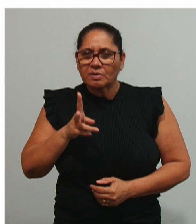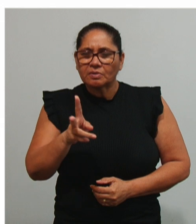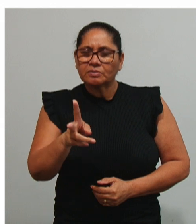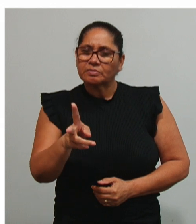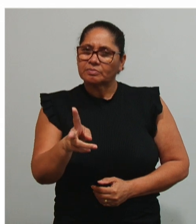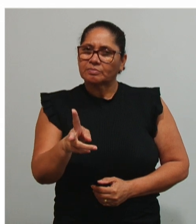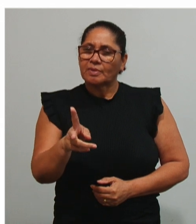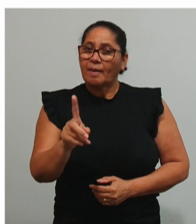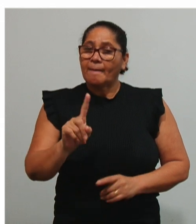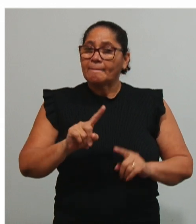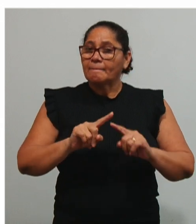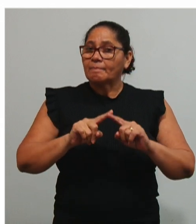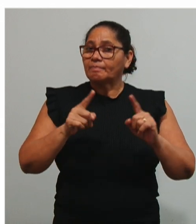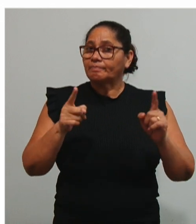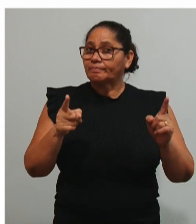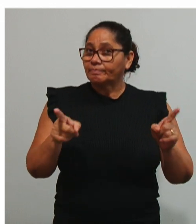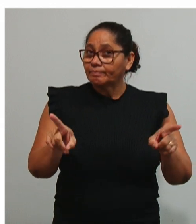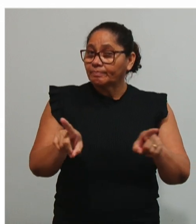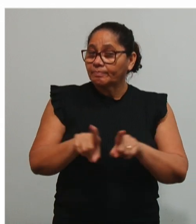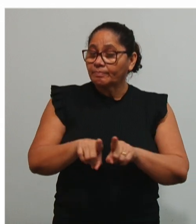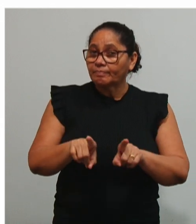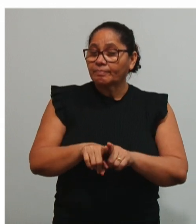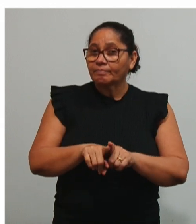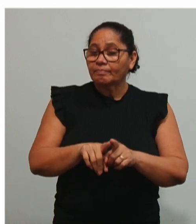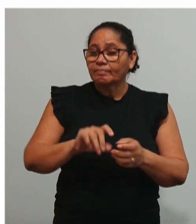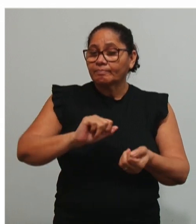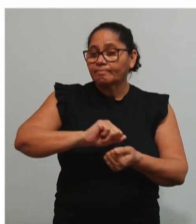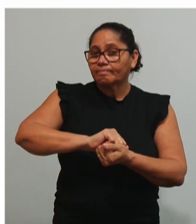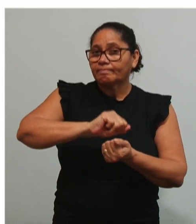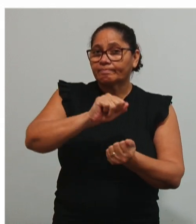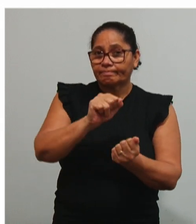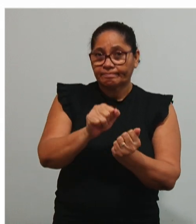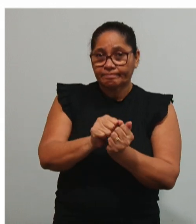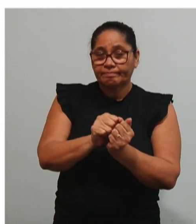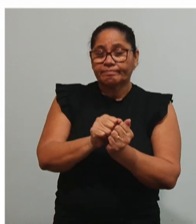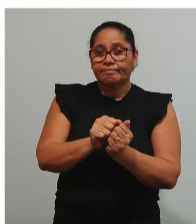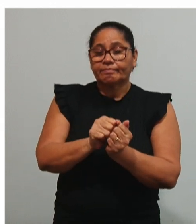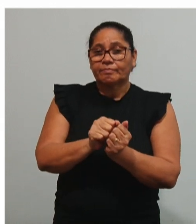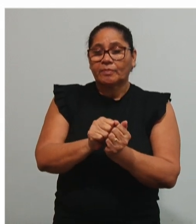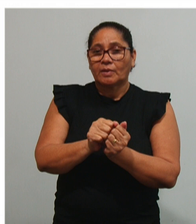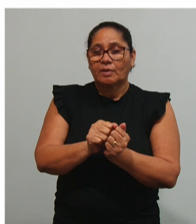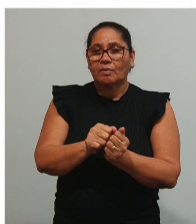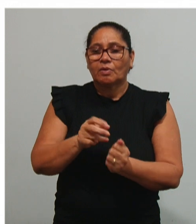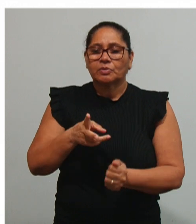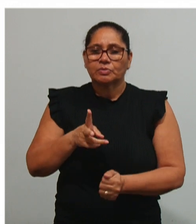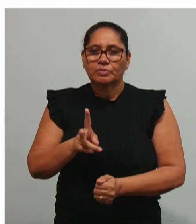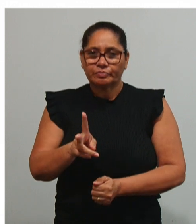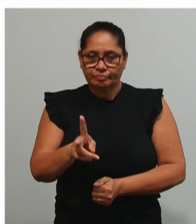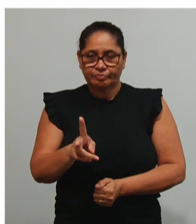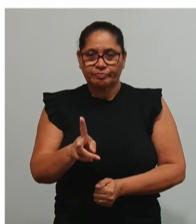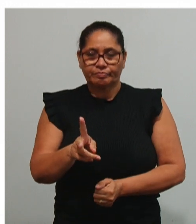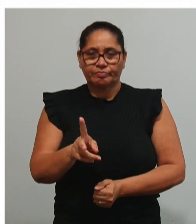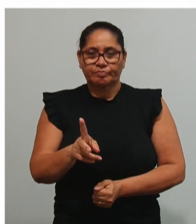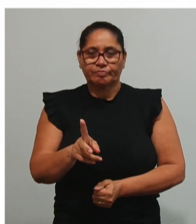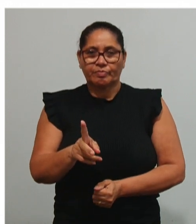né? Mas também uma certa adaptação durante o percurso. E aí nós temos